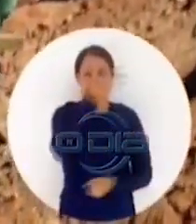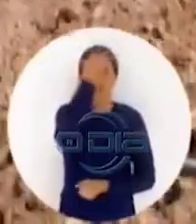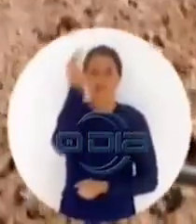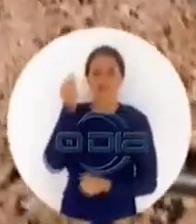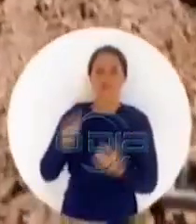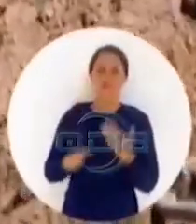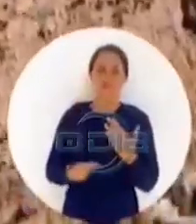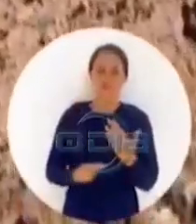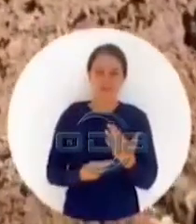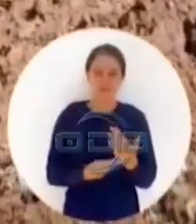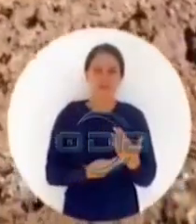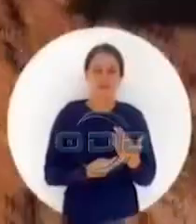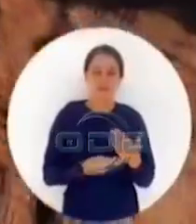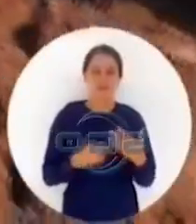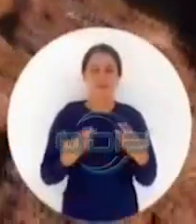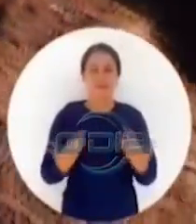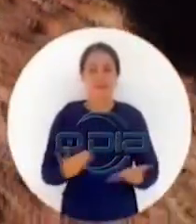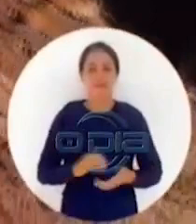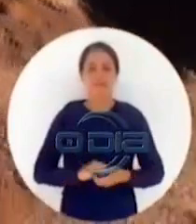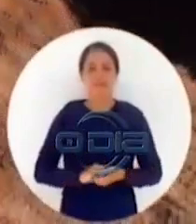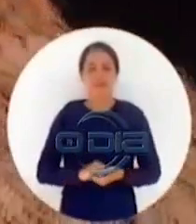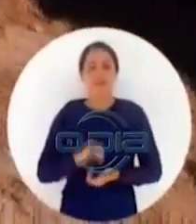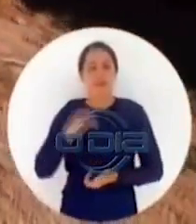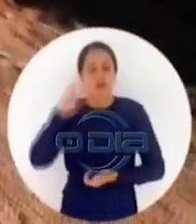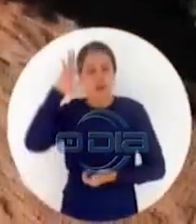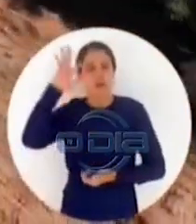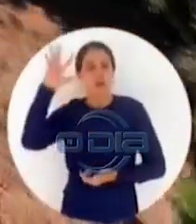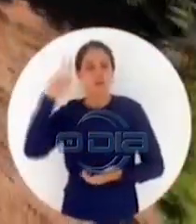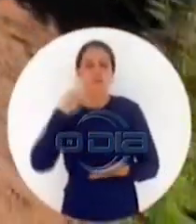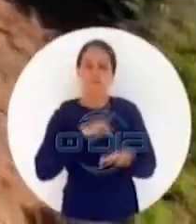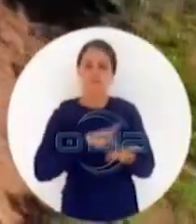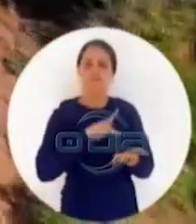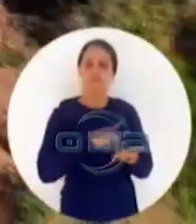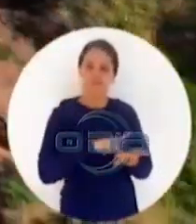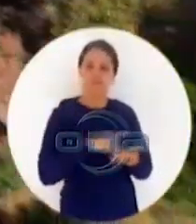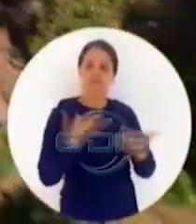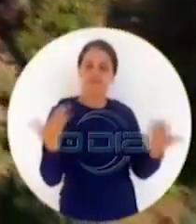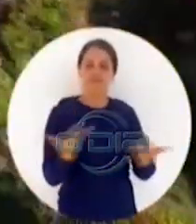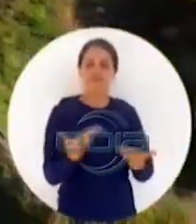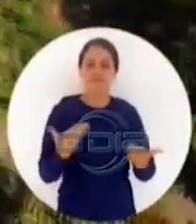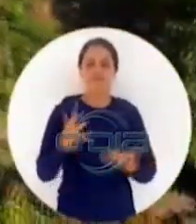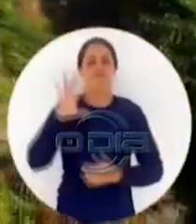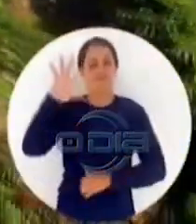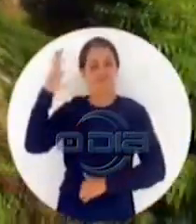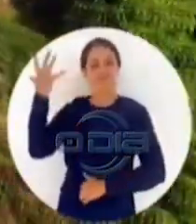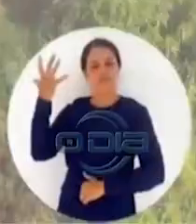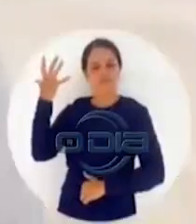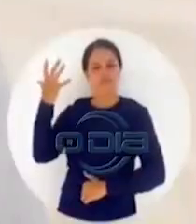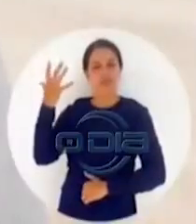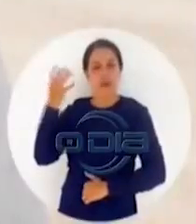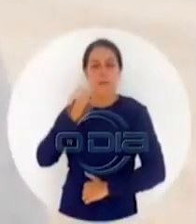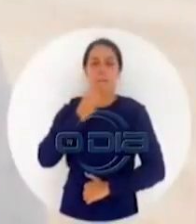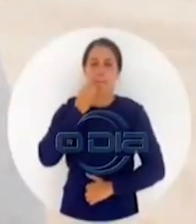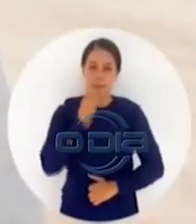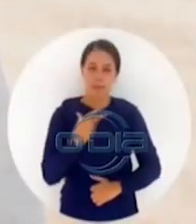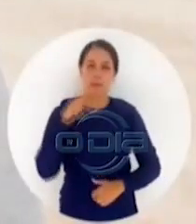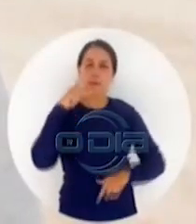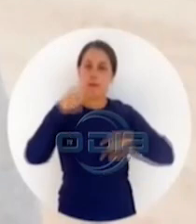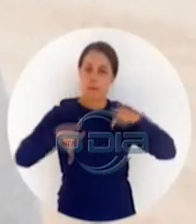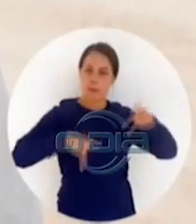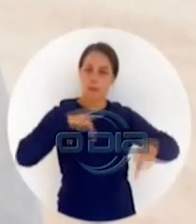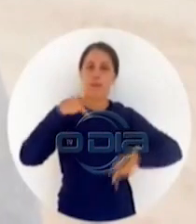maiores obras de infraestrutura da Prefeitura de Timon. E vai ser um sonho que está se realizando, né? É